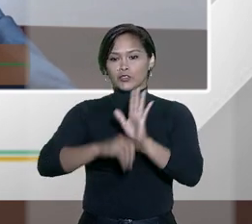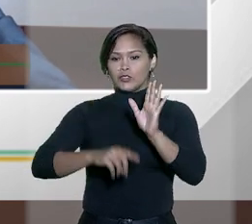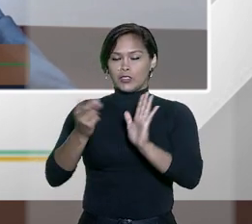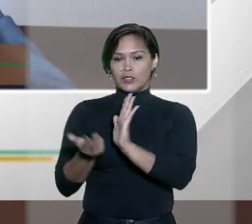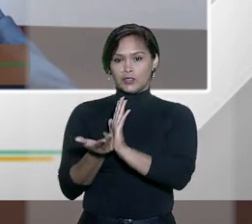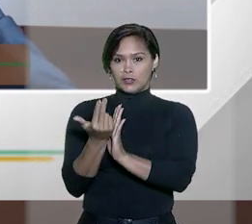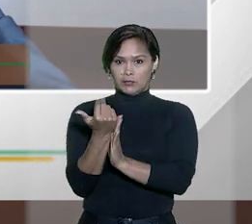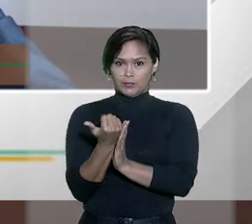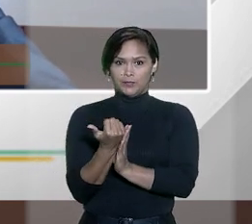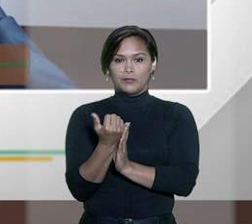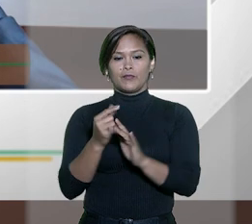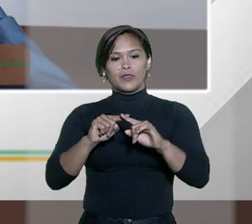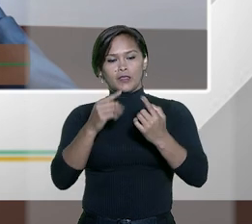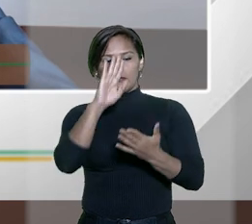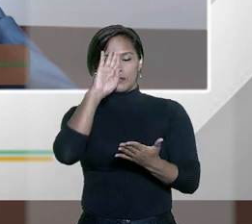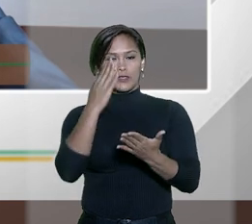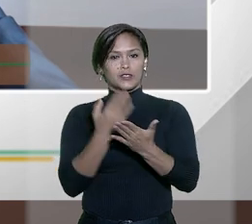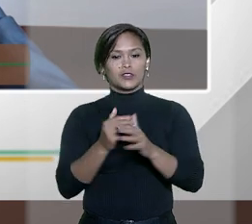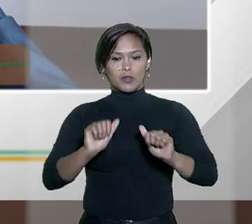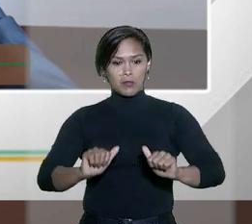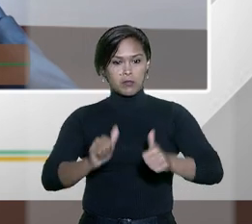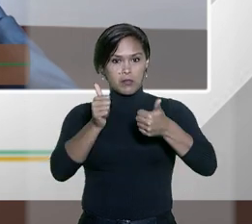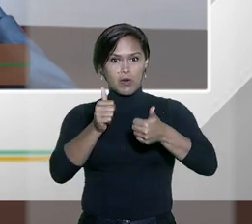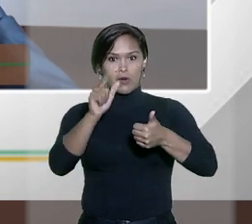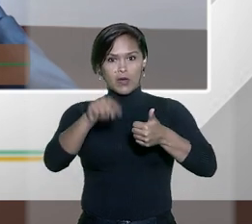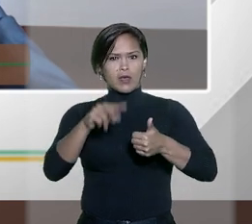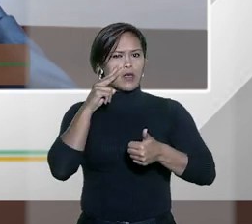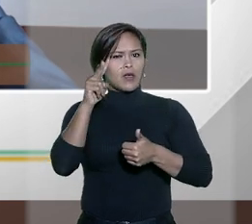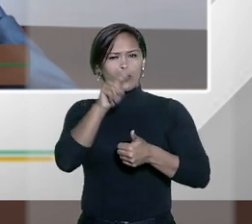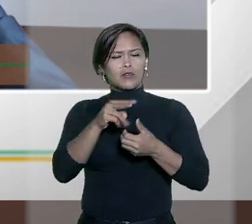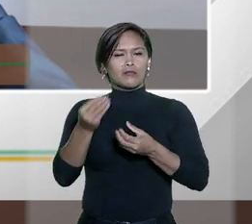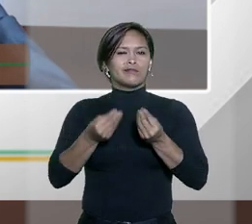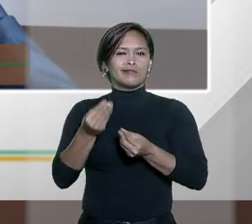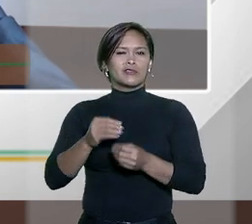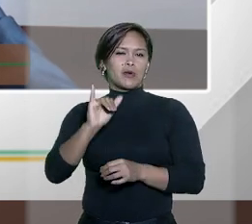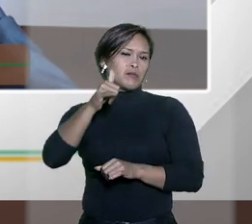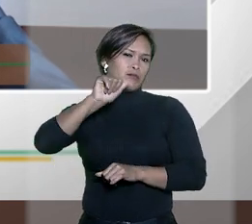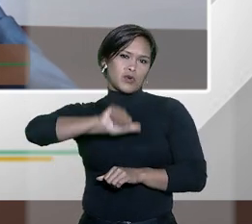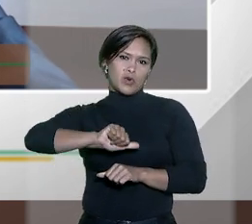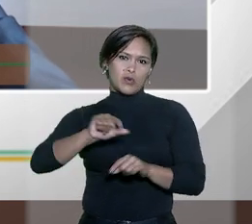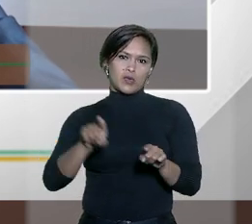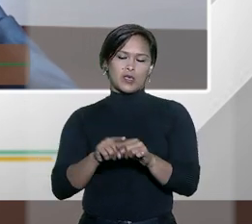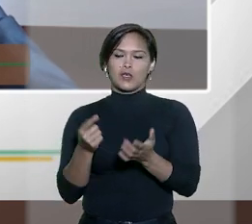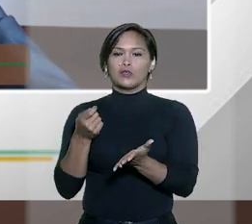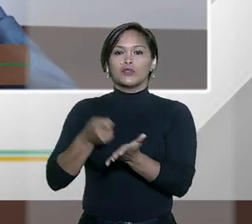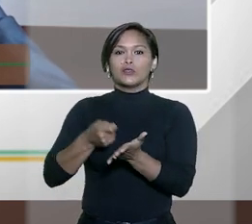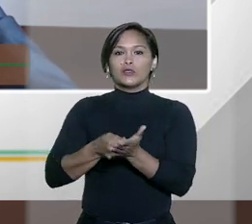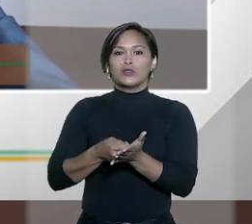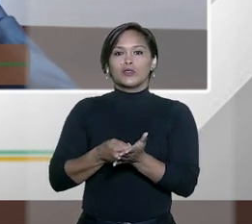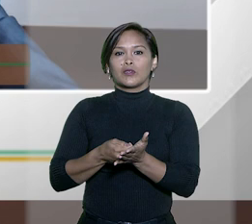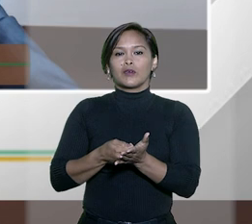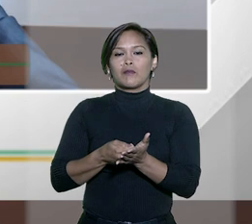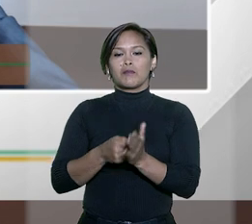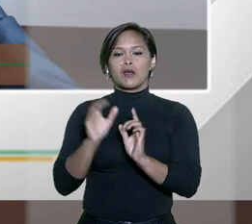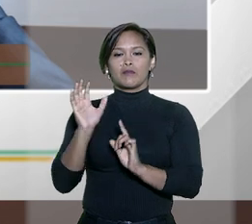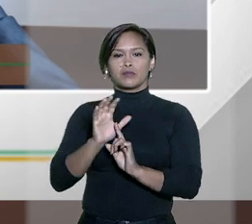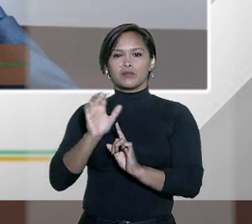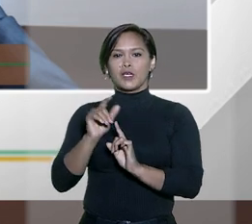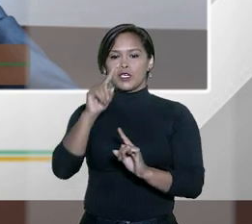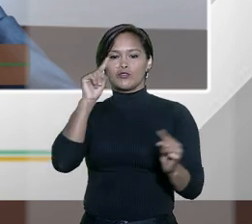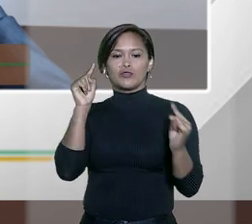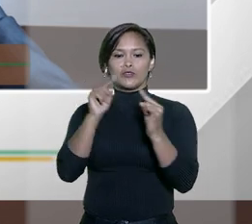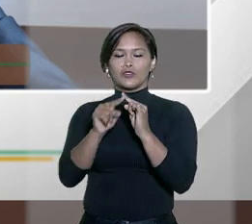tributário. Então, eu creio que é um ponto, inclusive, bem interessante. Eu não vejo aqui como uma forma de cobrança coativa, de